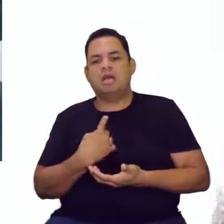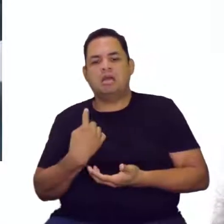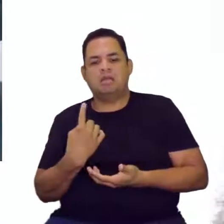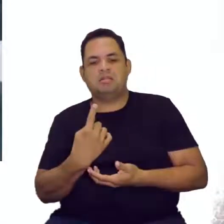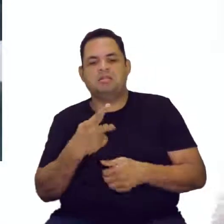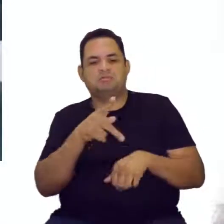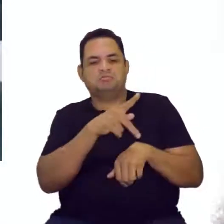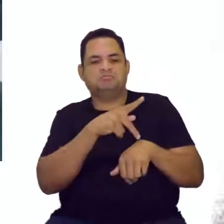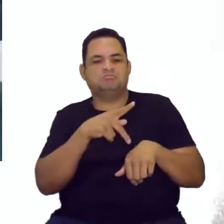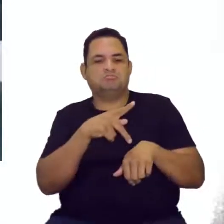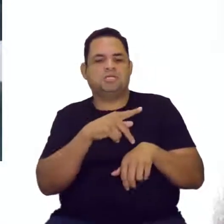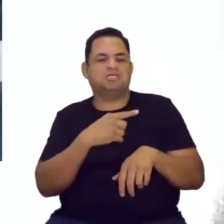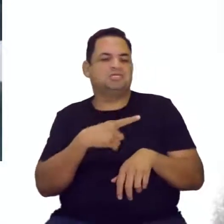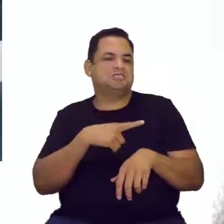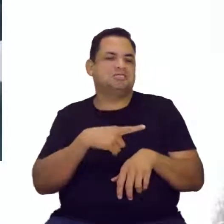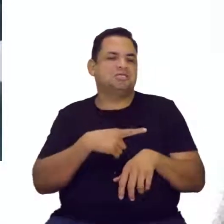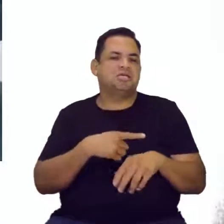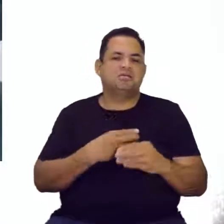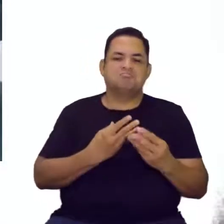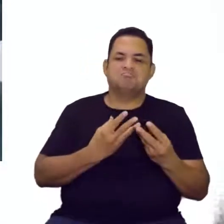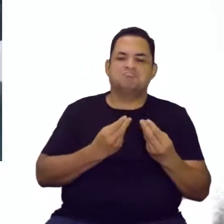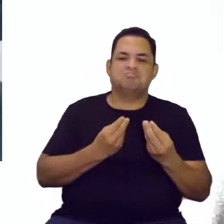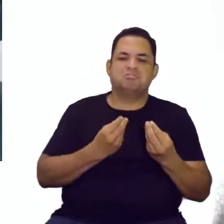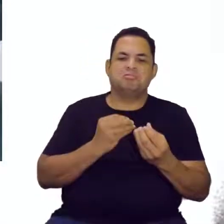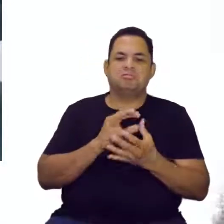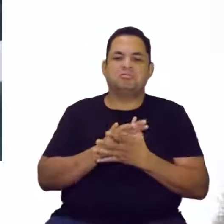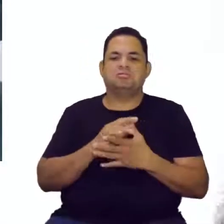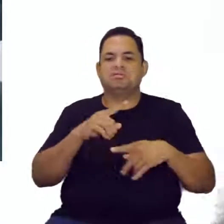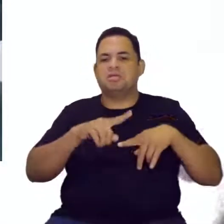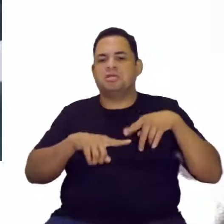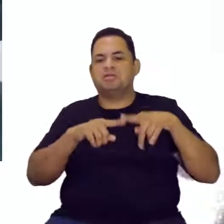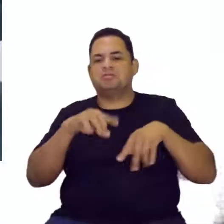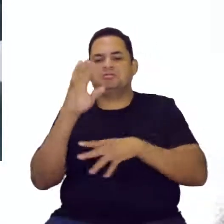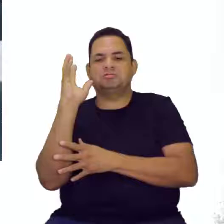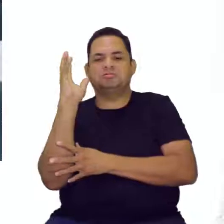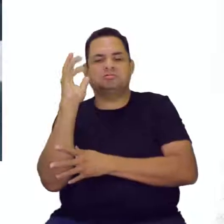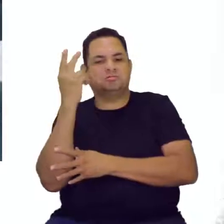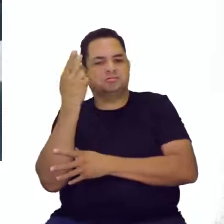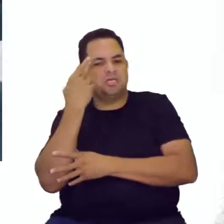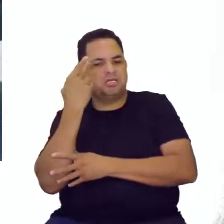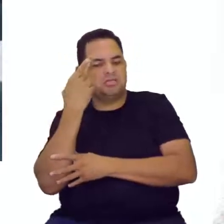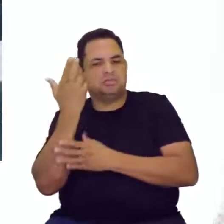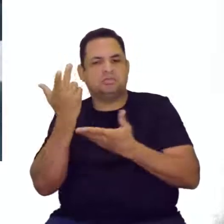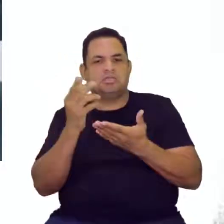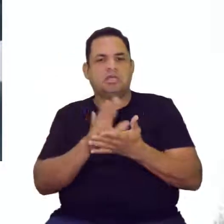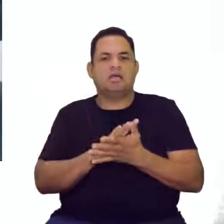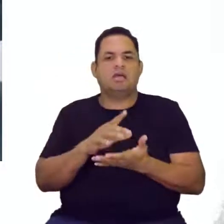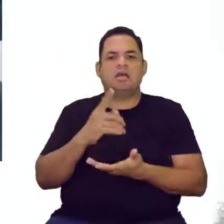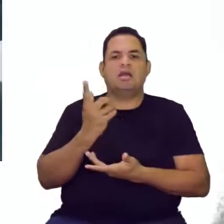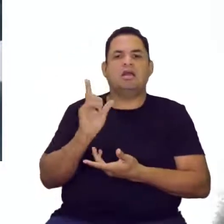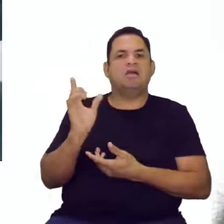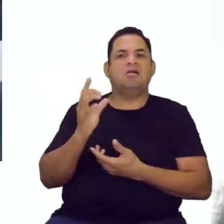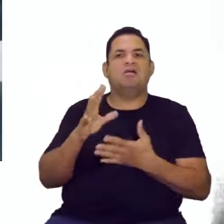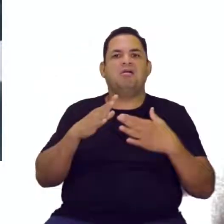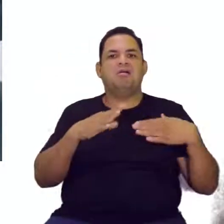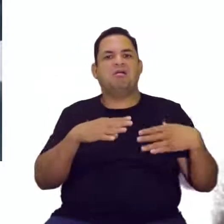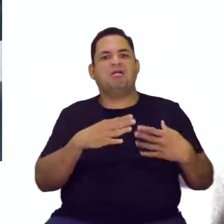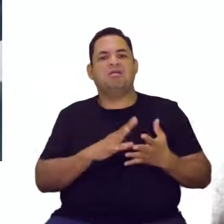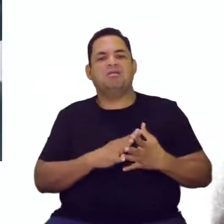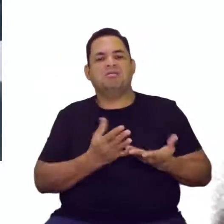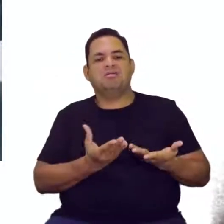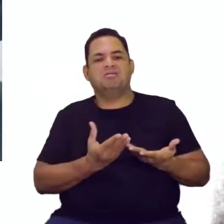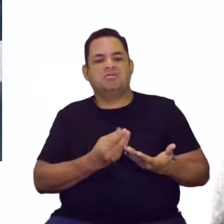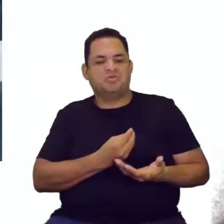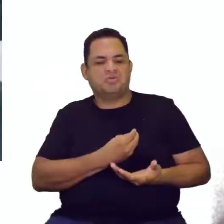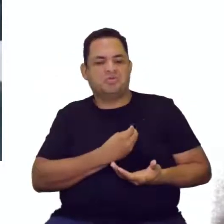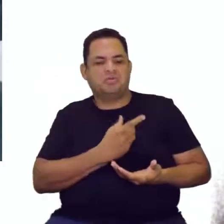é rico em recursos naturais, a gente não tem desastres naturais, eu não moro na área litorânea, eu